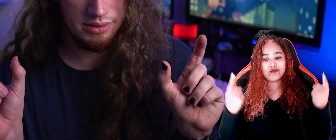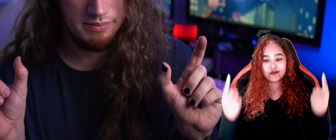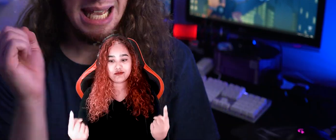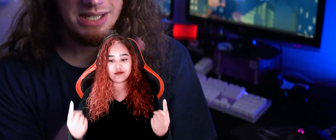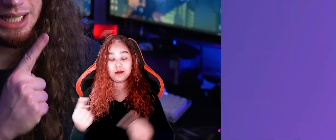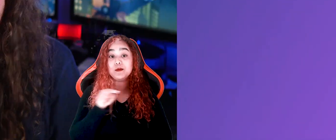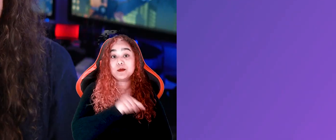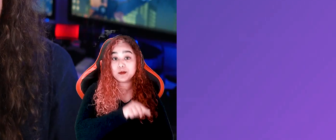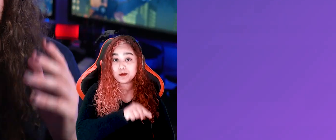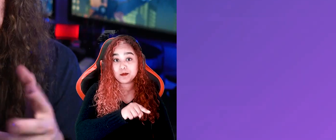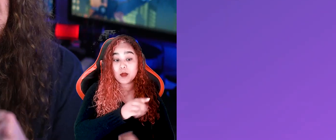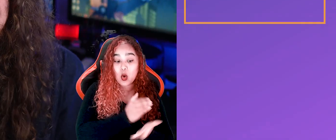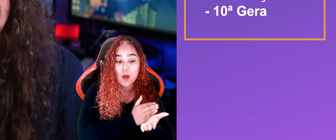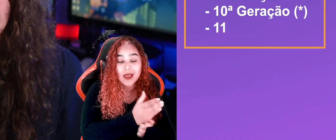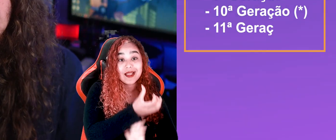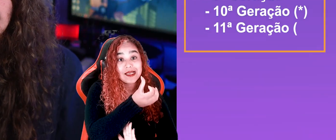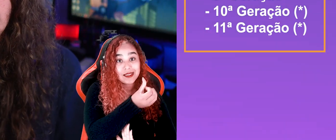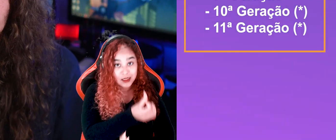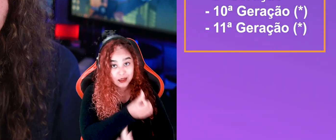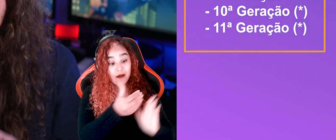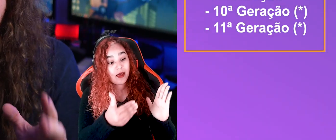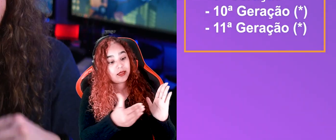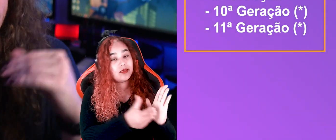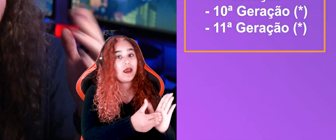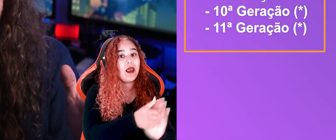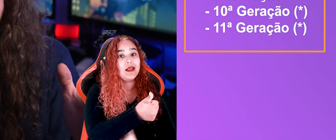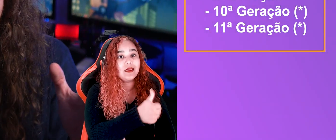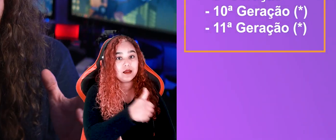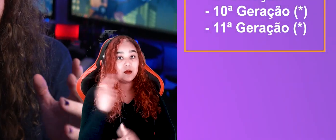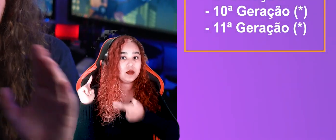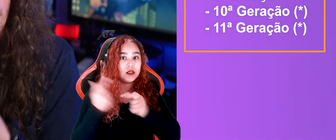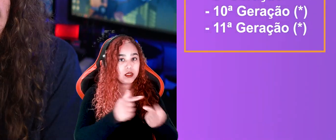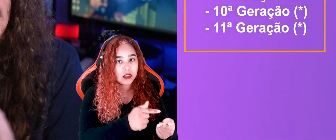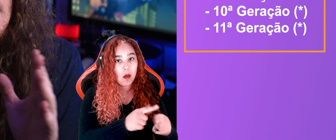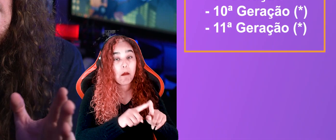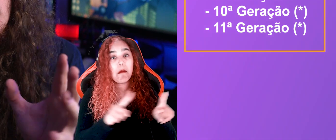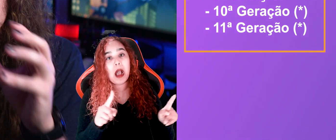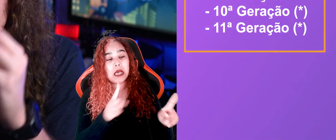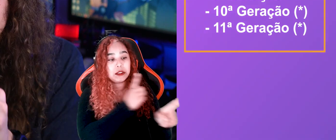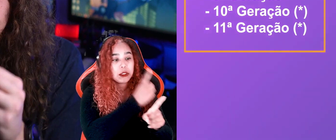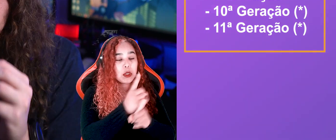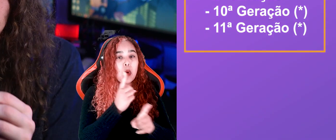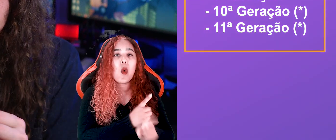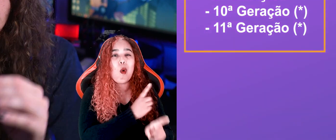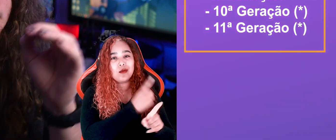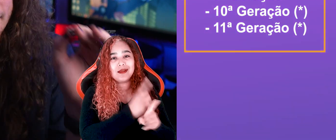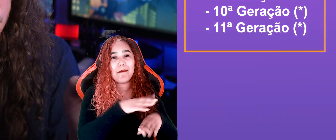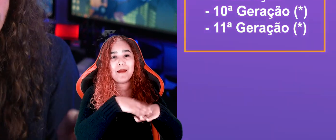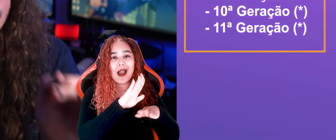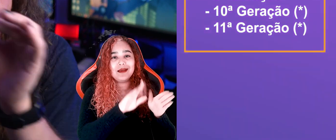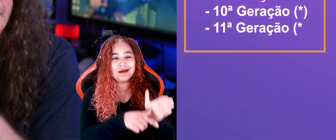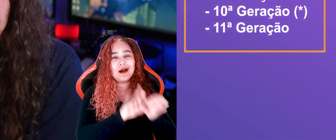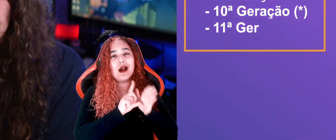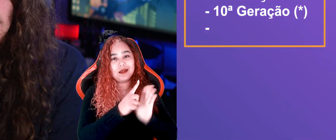padrões. Esse padrão aqui, ele começa na sexta geração e vai até a décima primeira geração. Porém, ele é menos comum em processadores de